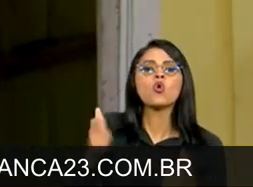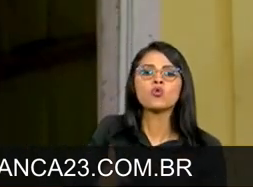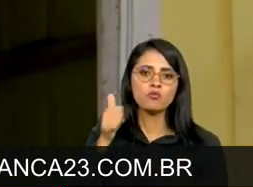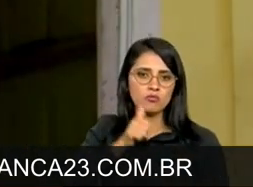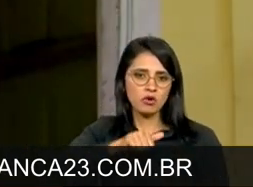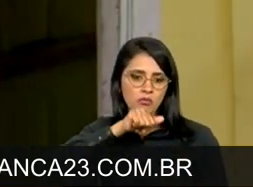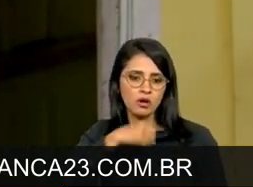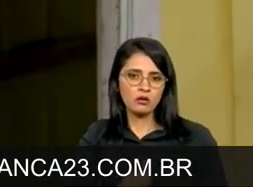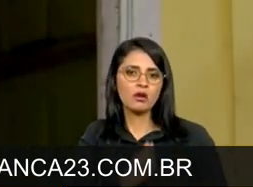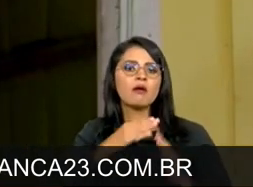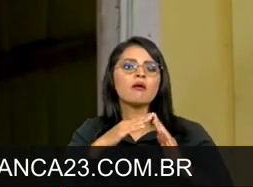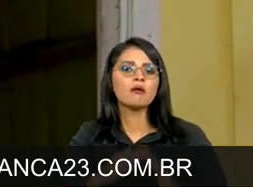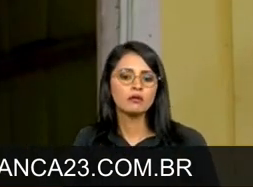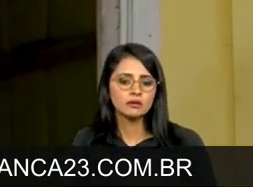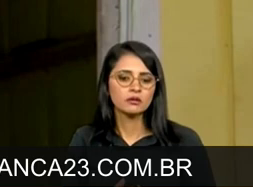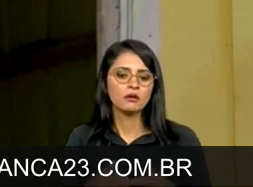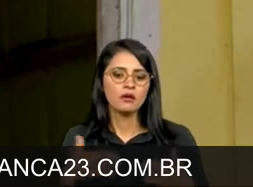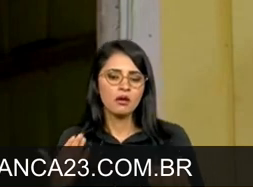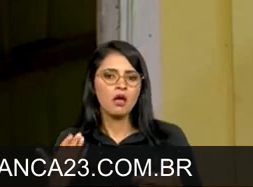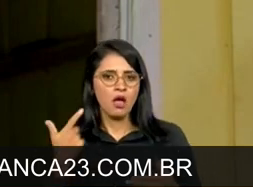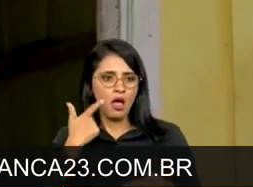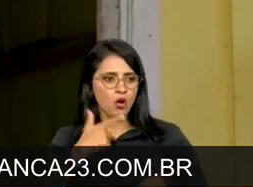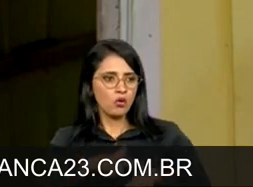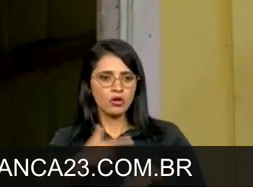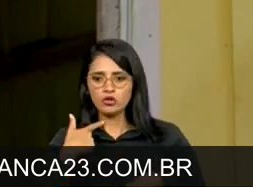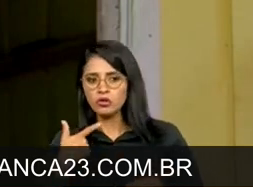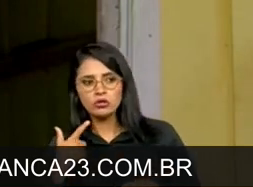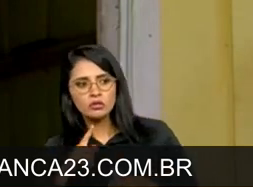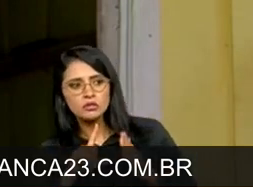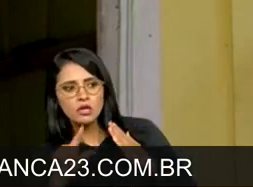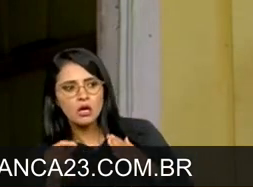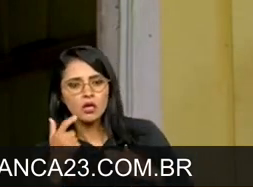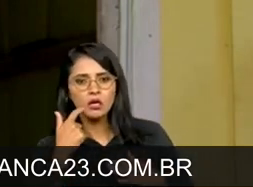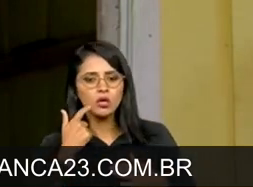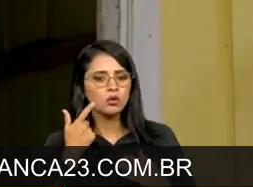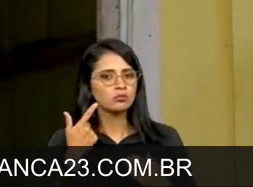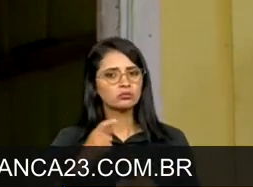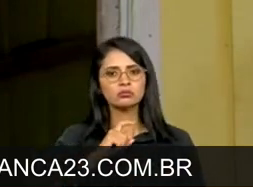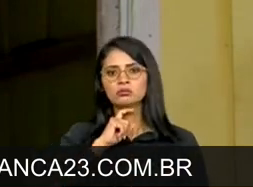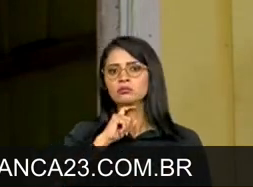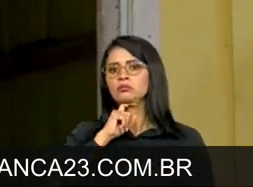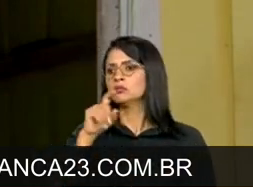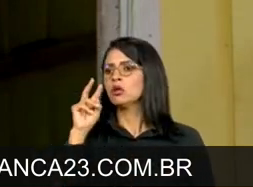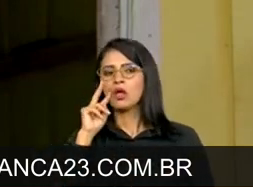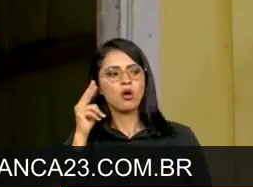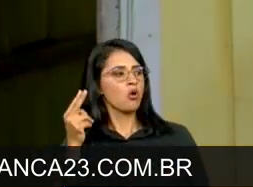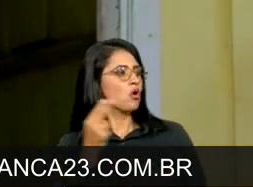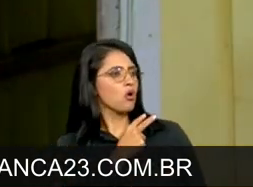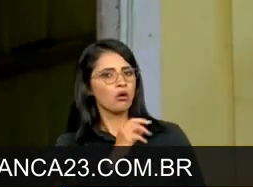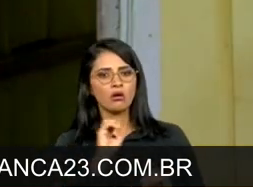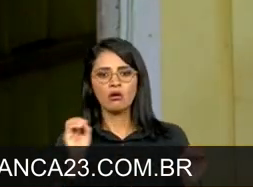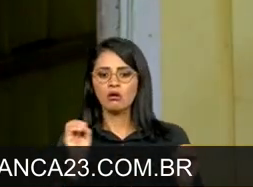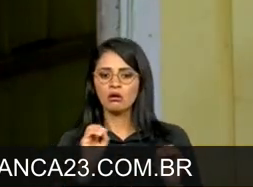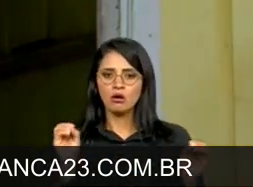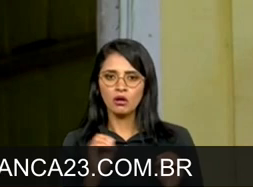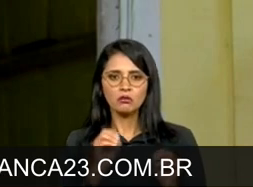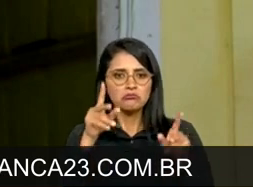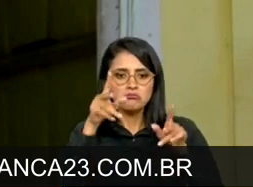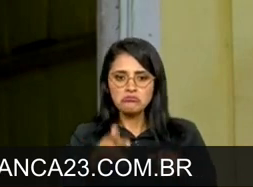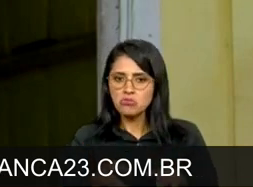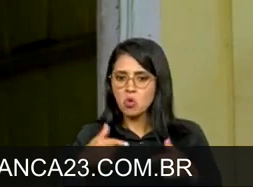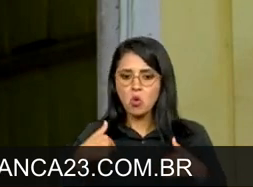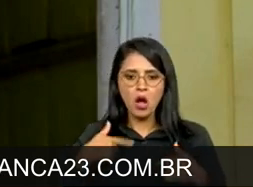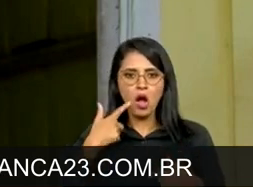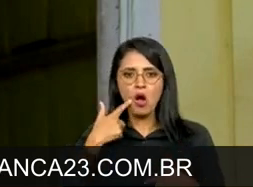morava. Contanto que nós saímos de casa, ninguém olhou para trás. Do jeito que a gente